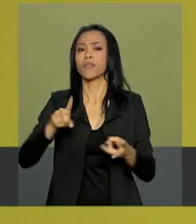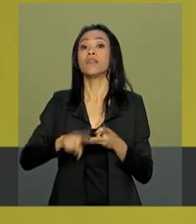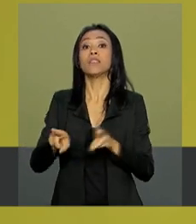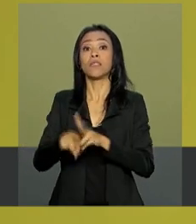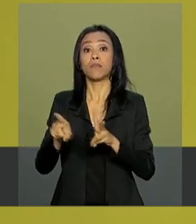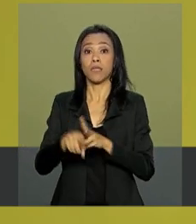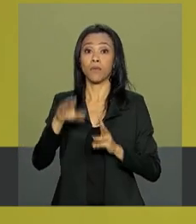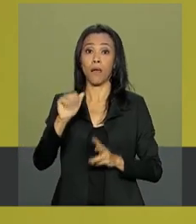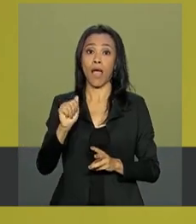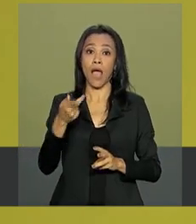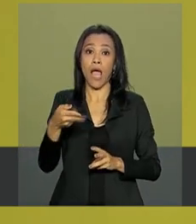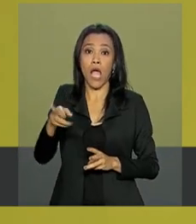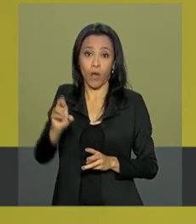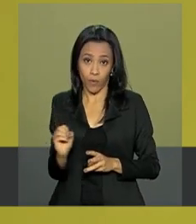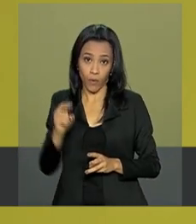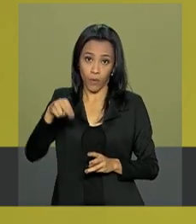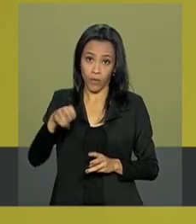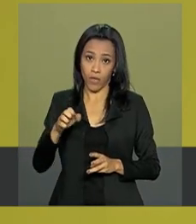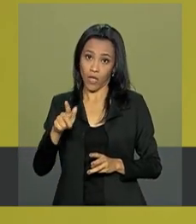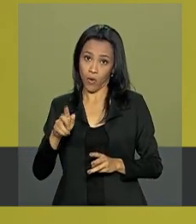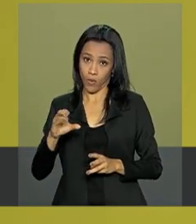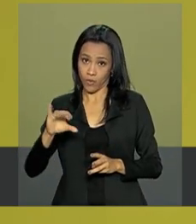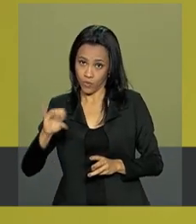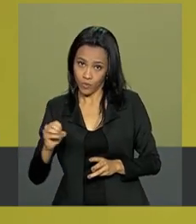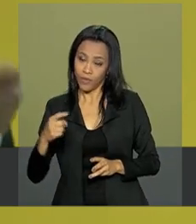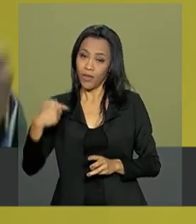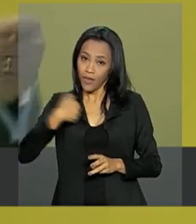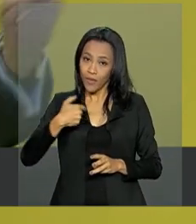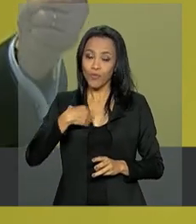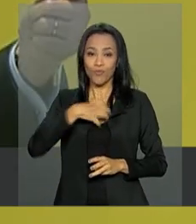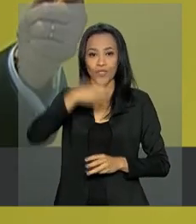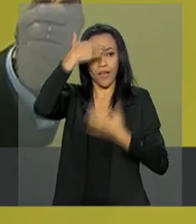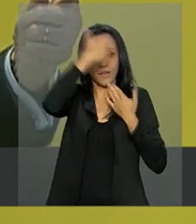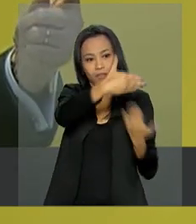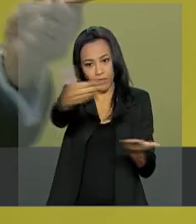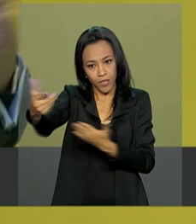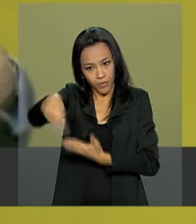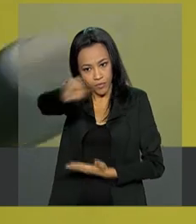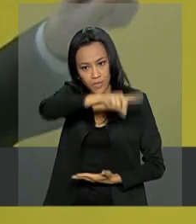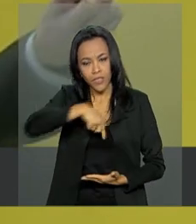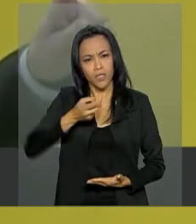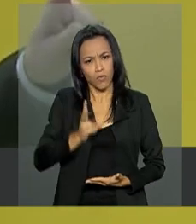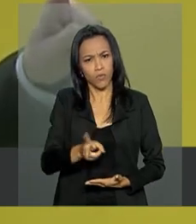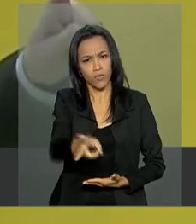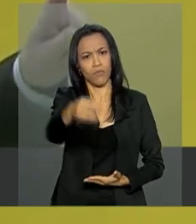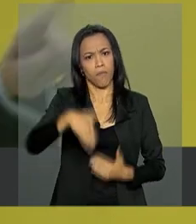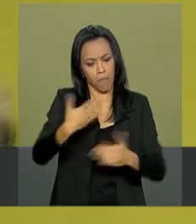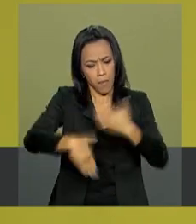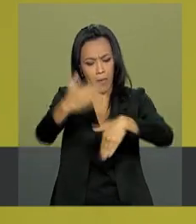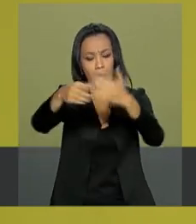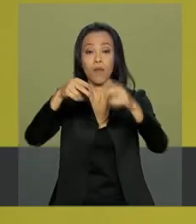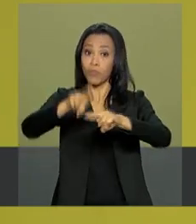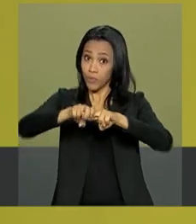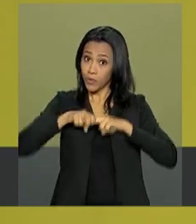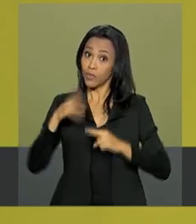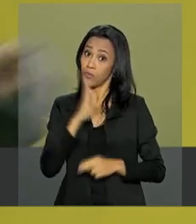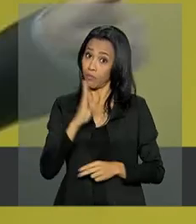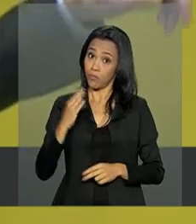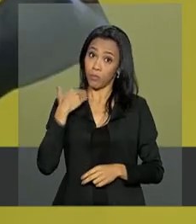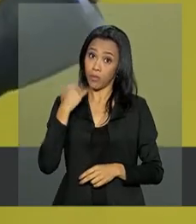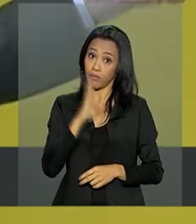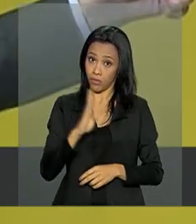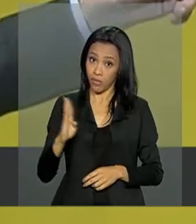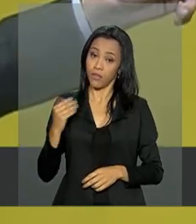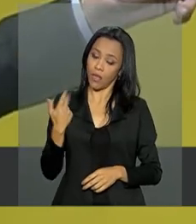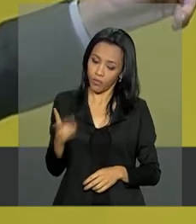uma espécie de agradecimento, né? Eu volto a dizer aos senhores que nós temos que avançar cada vez mais. E por isso que o Banco do Brasil está avançando, por isso que